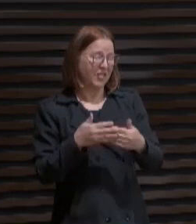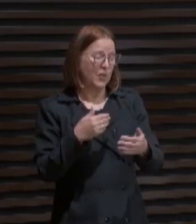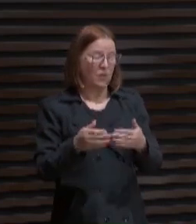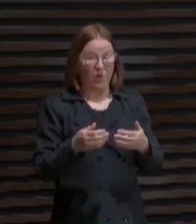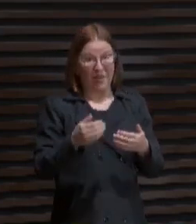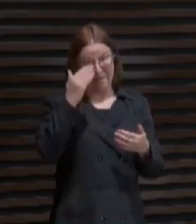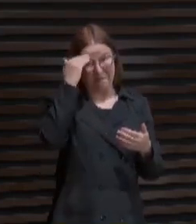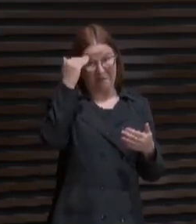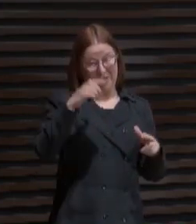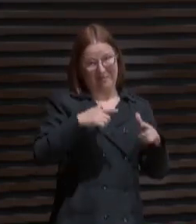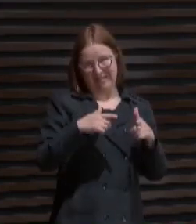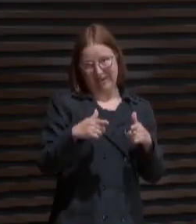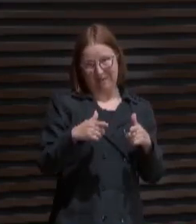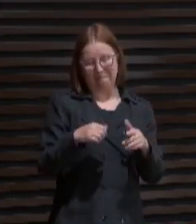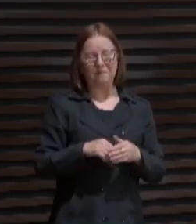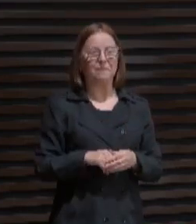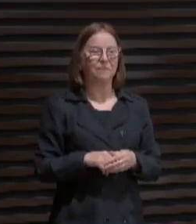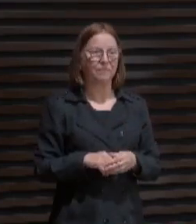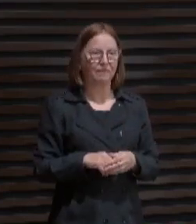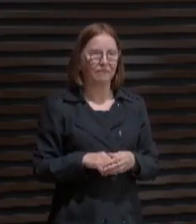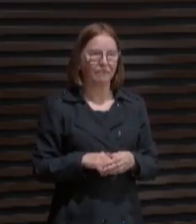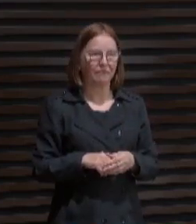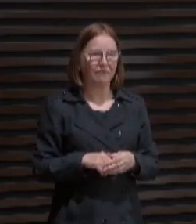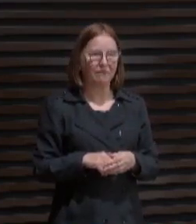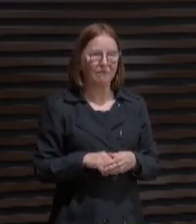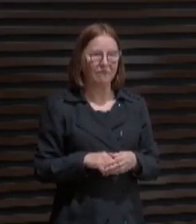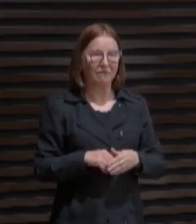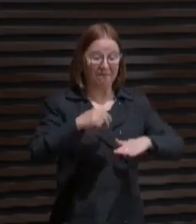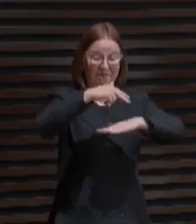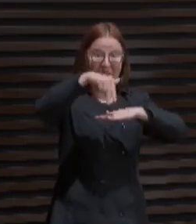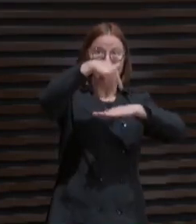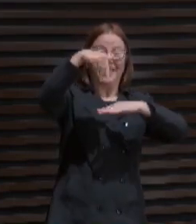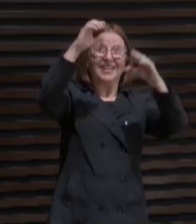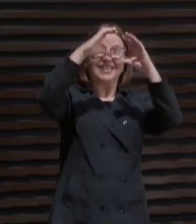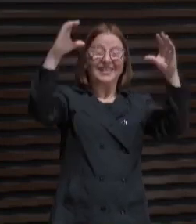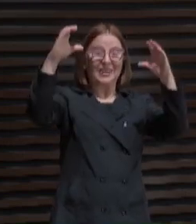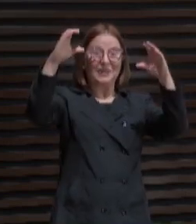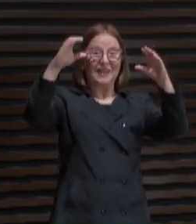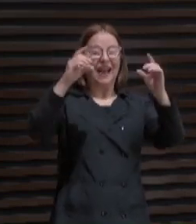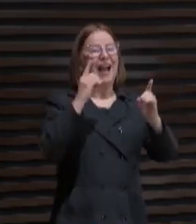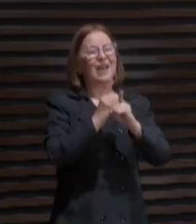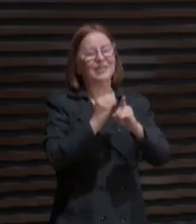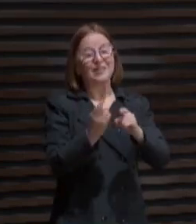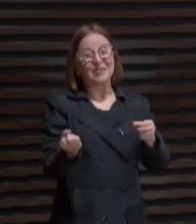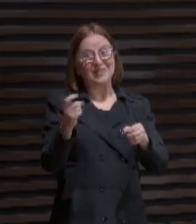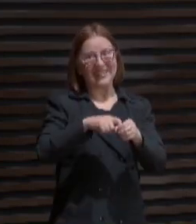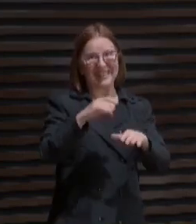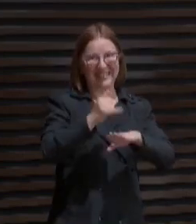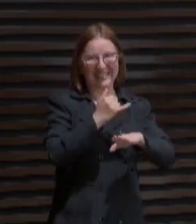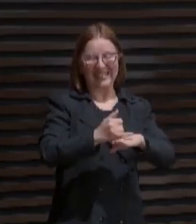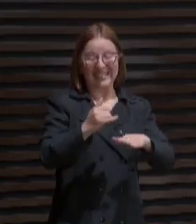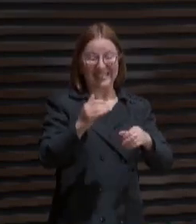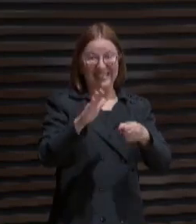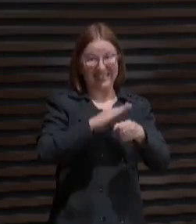Então, com a ascensão de Jesus, cheios de alegria, os discípulos voltaram para Jerusalém.